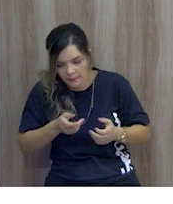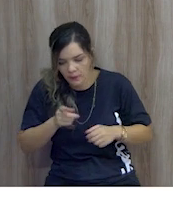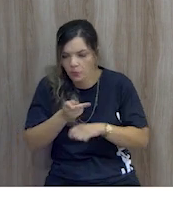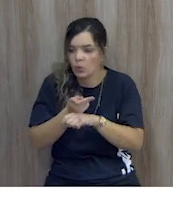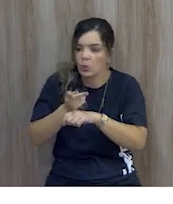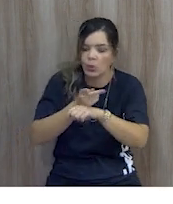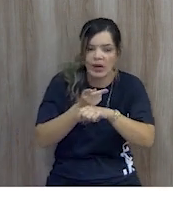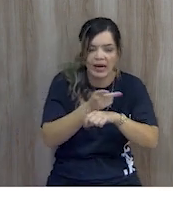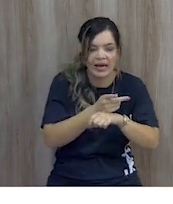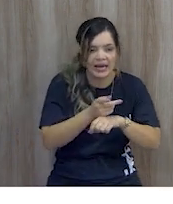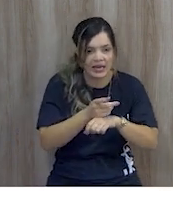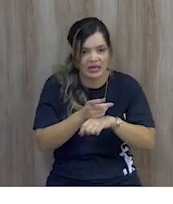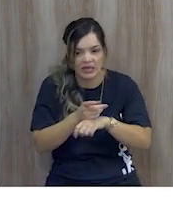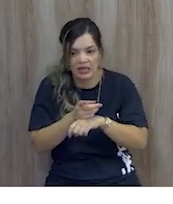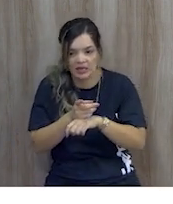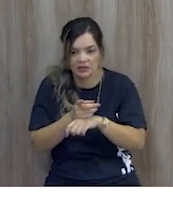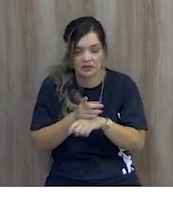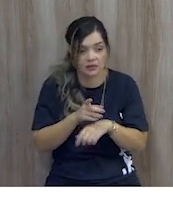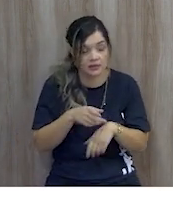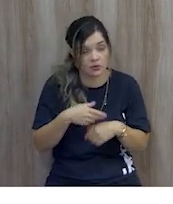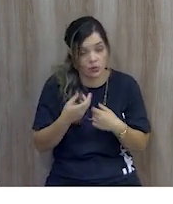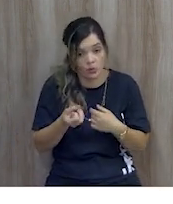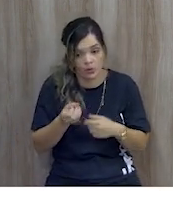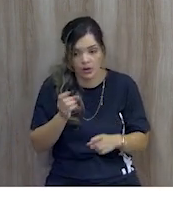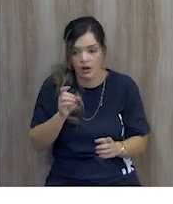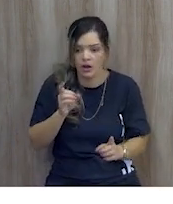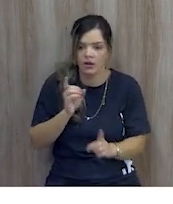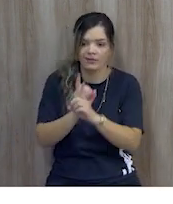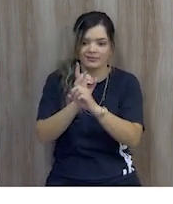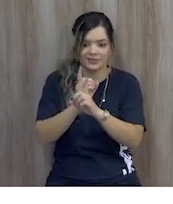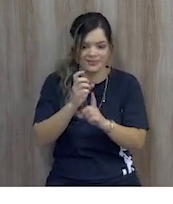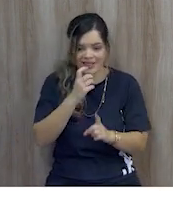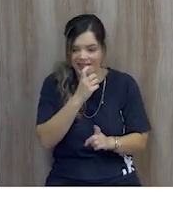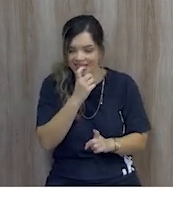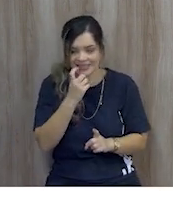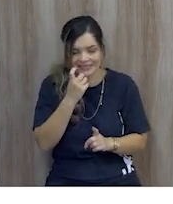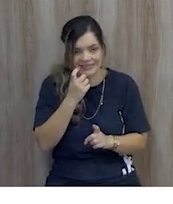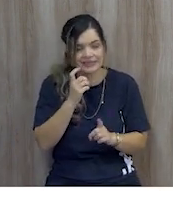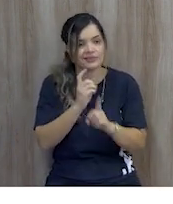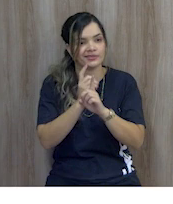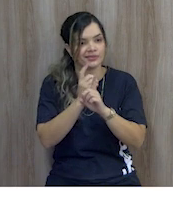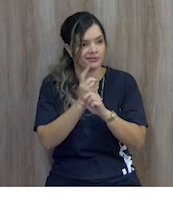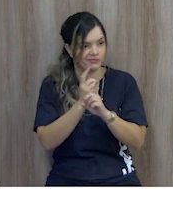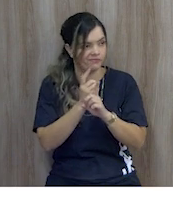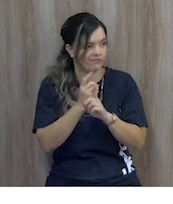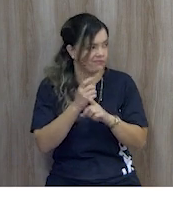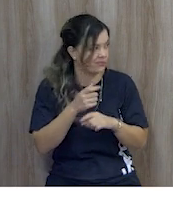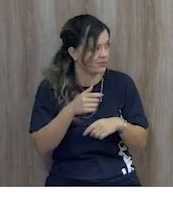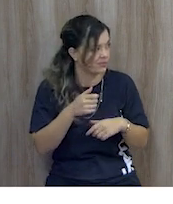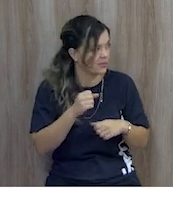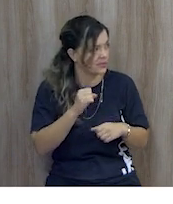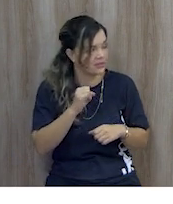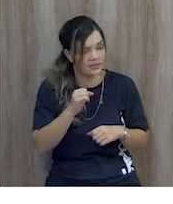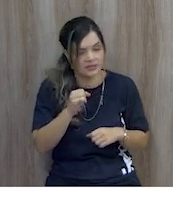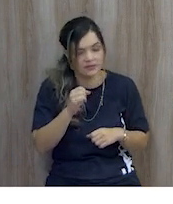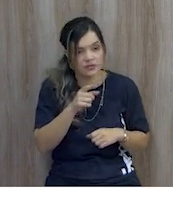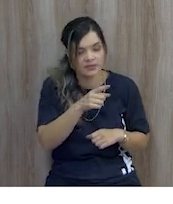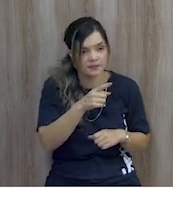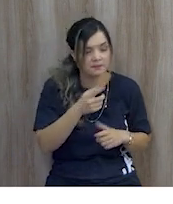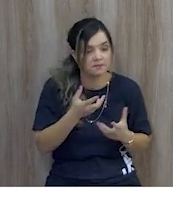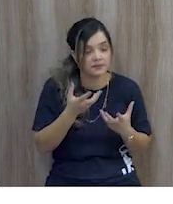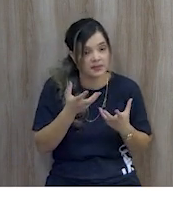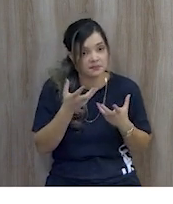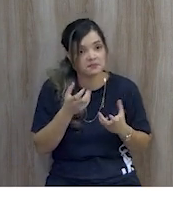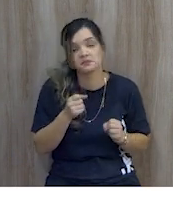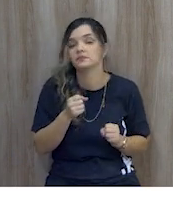vê a recessão. Se você é um dentista que tem a consciência da importância, né, de tratar com recobrimento radicular, aí